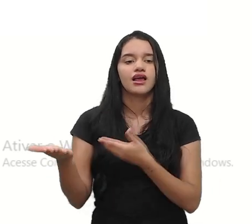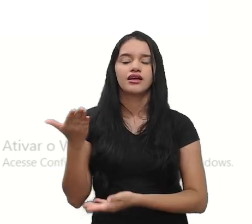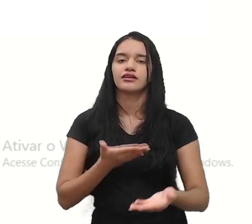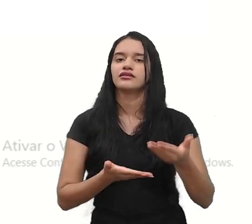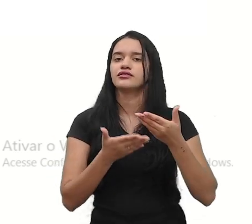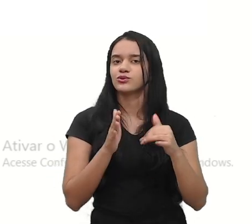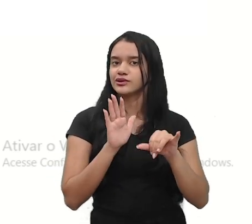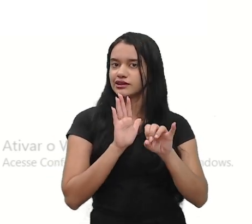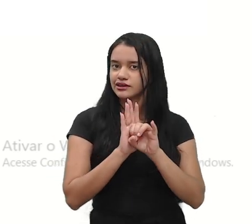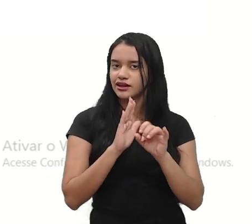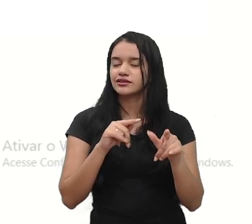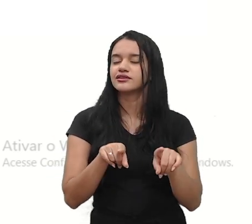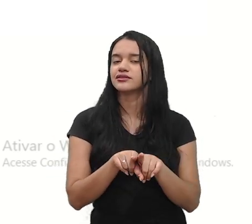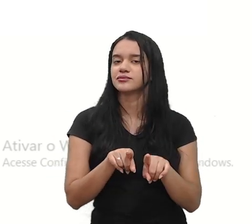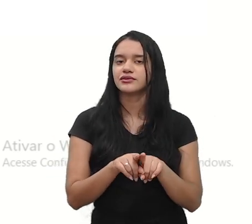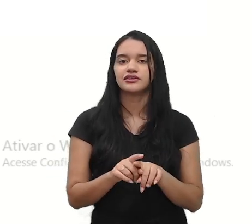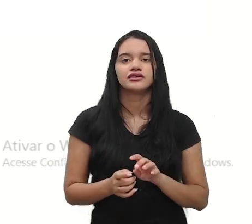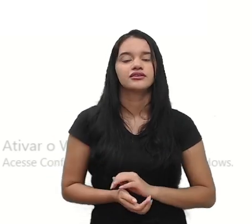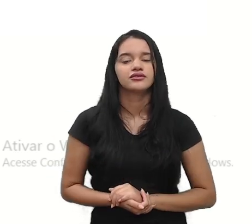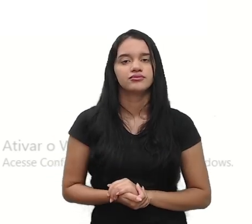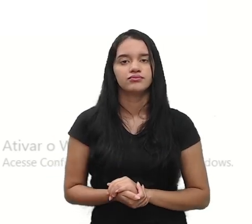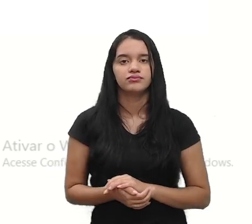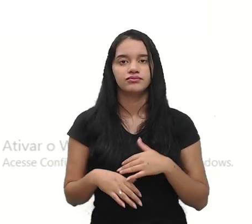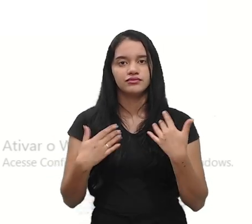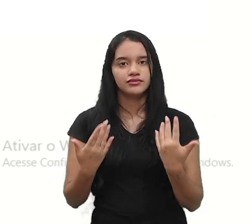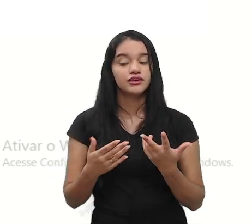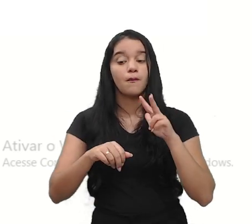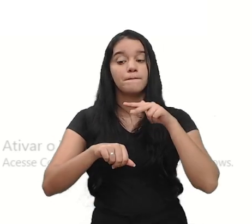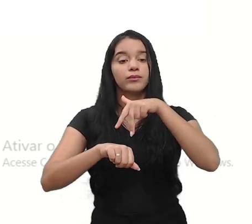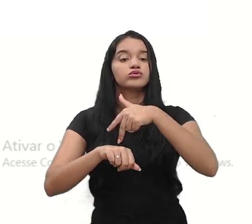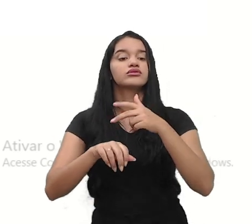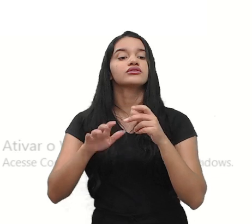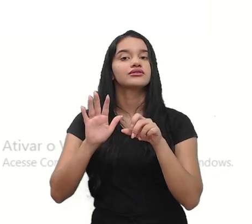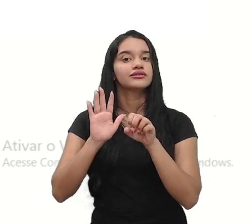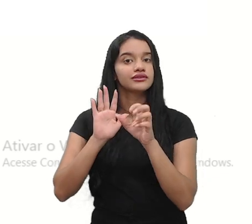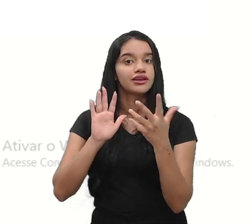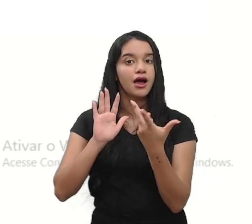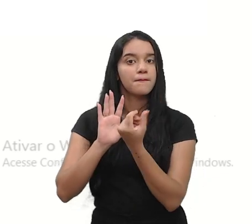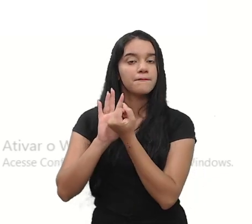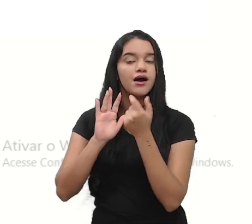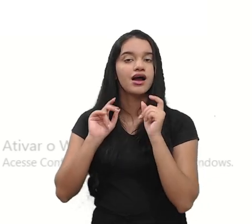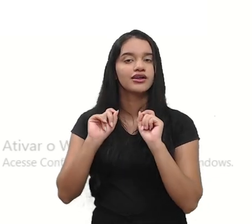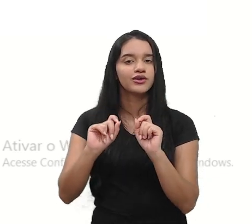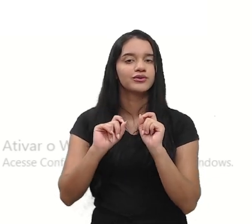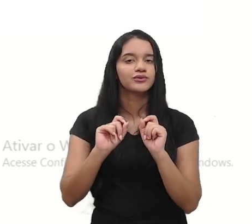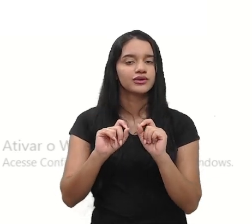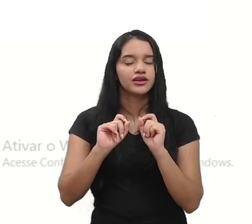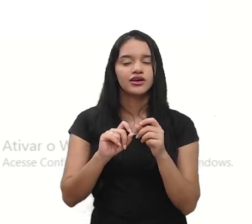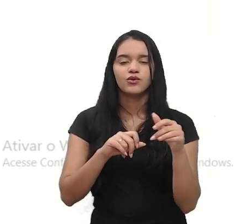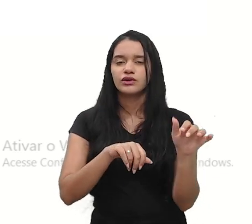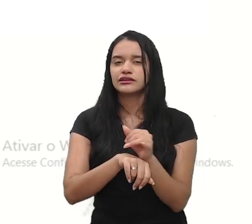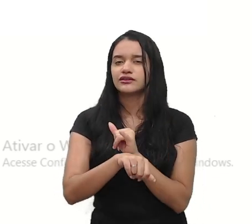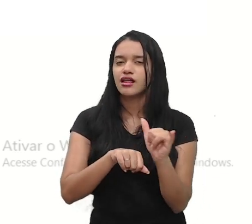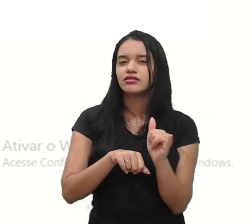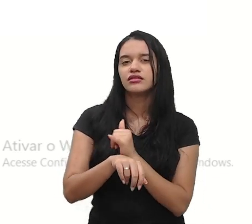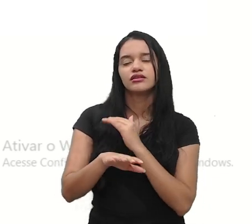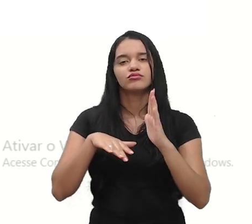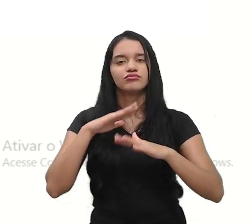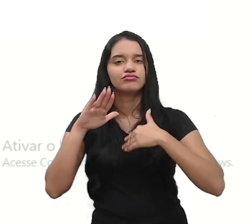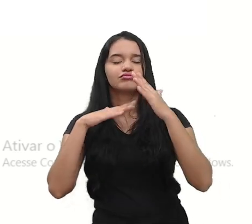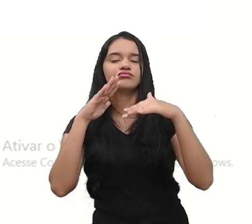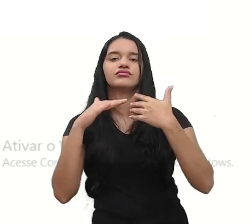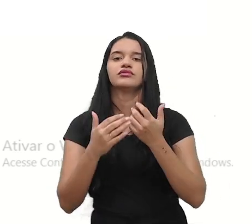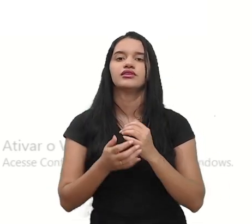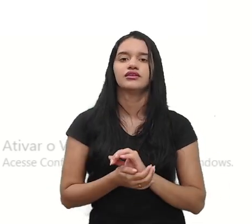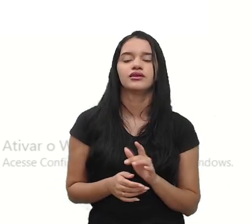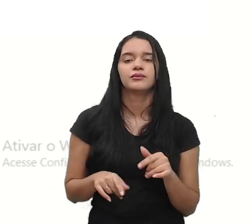com a identidade também. Então, o posicionamento da marca é uma estratégia que objetiva construir a percepção do